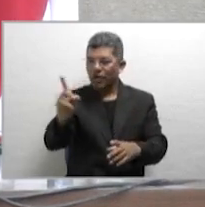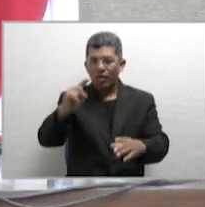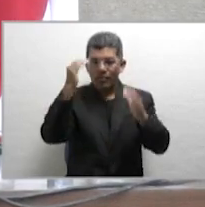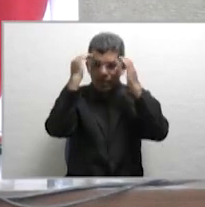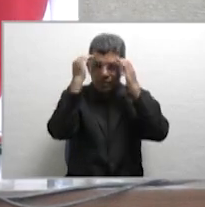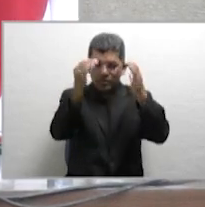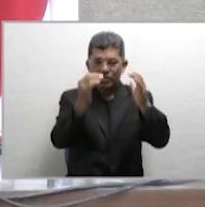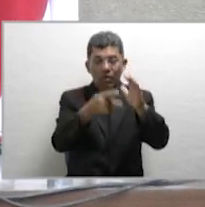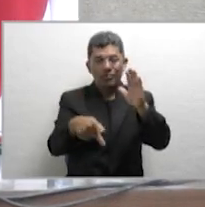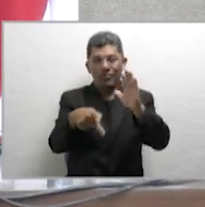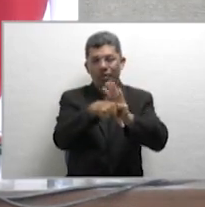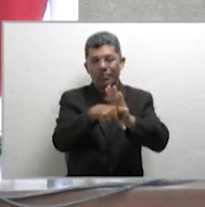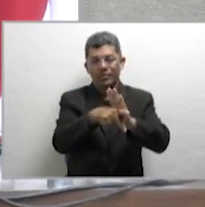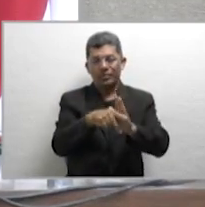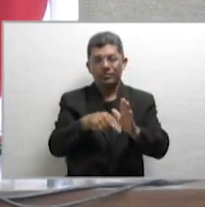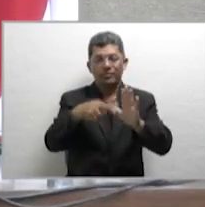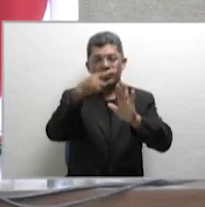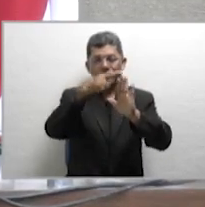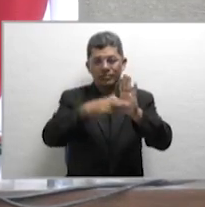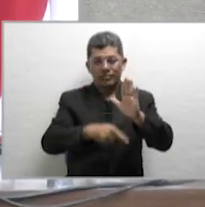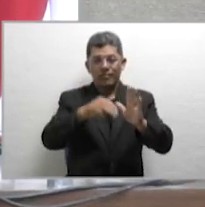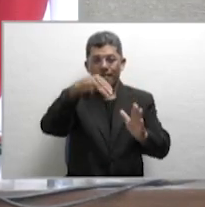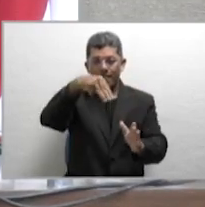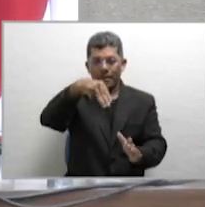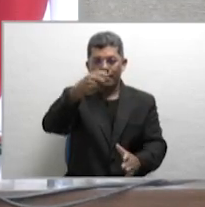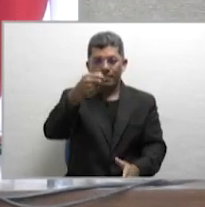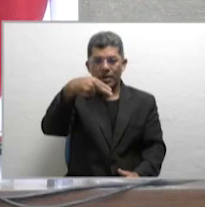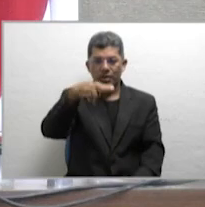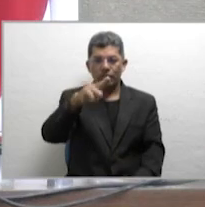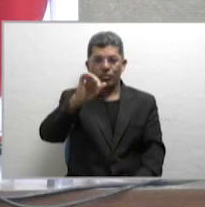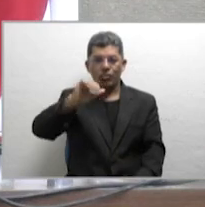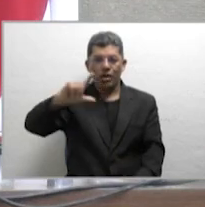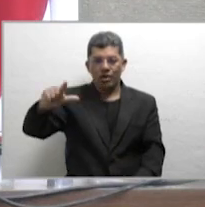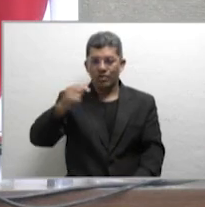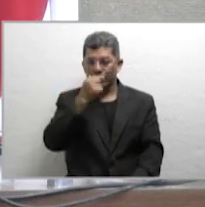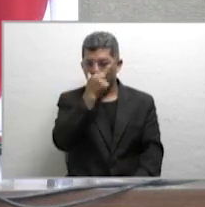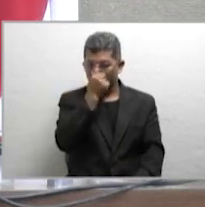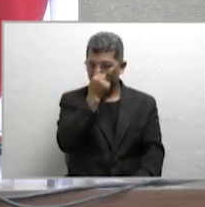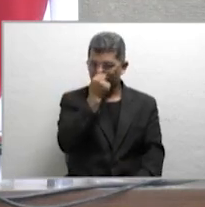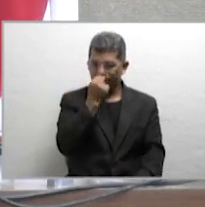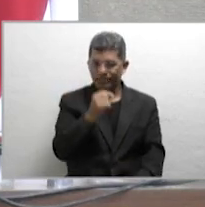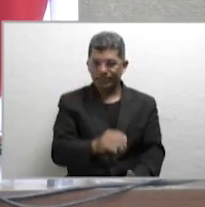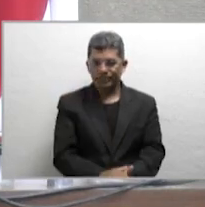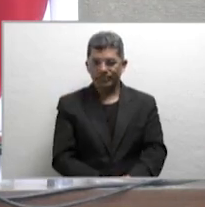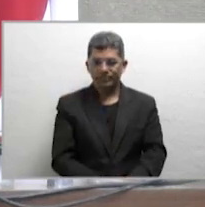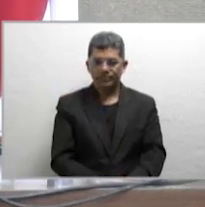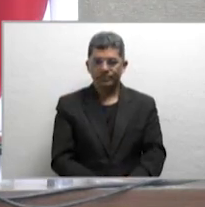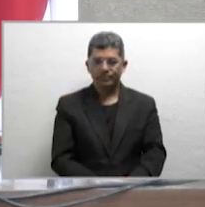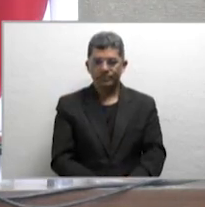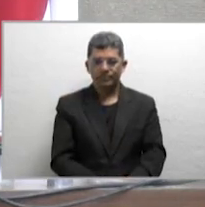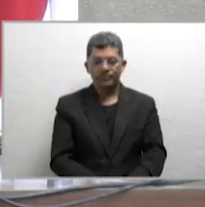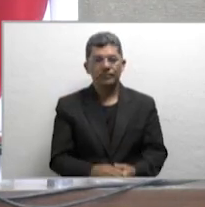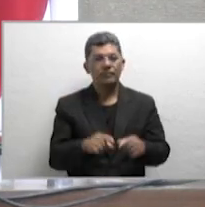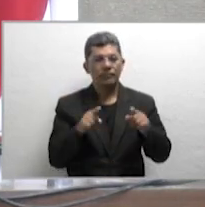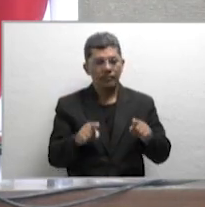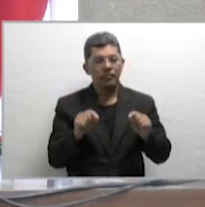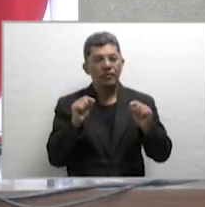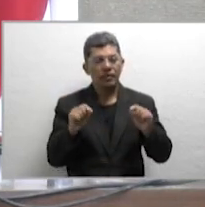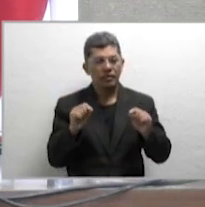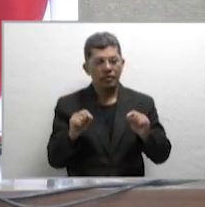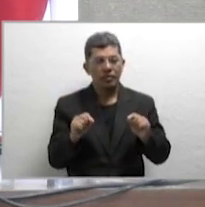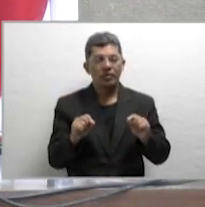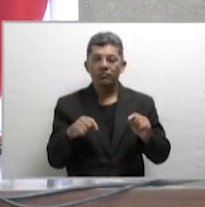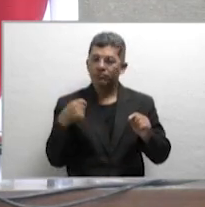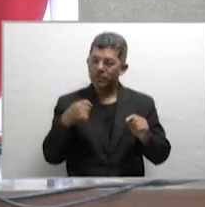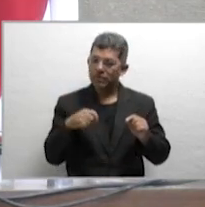ao próprio manual que está no site da Amazonas Energia, isso aqui é público. Cabo coaxial tem